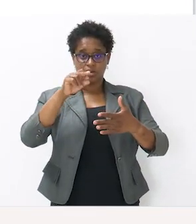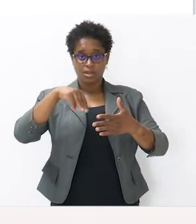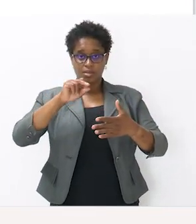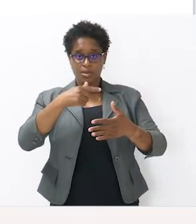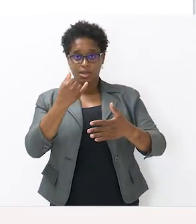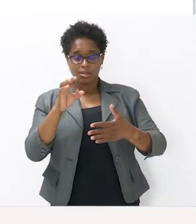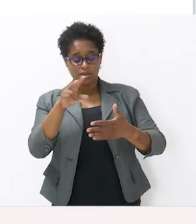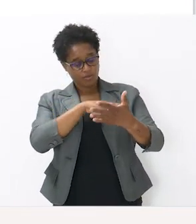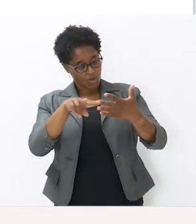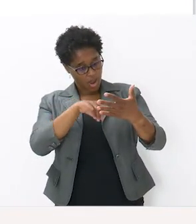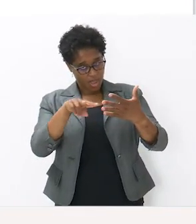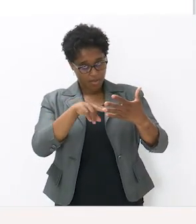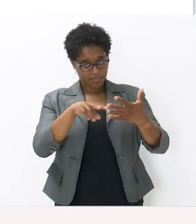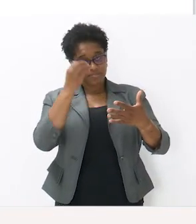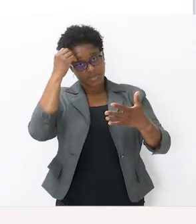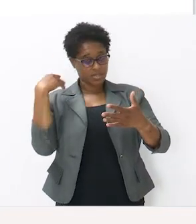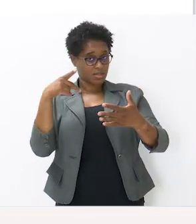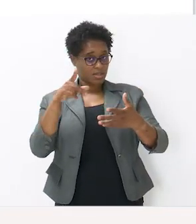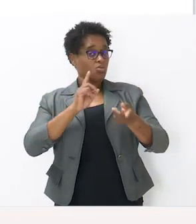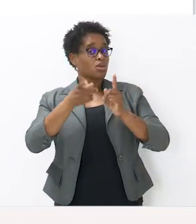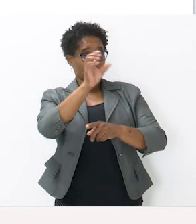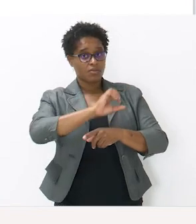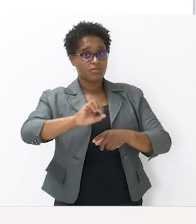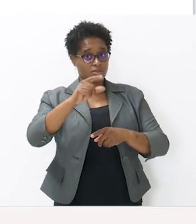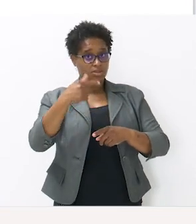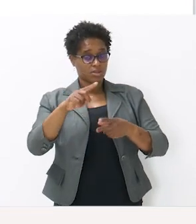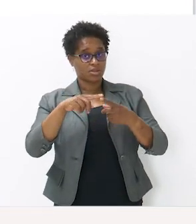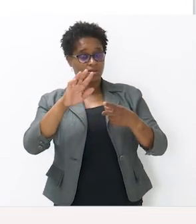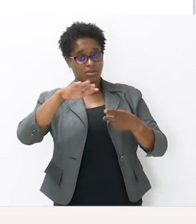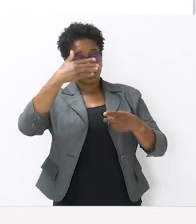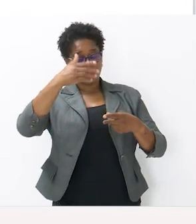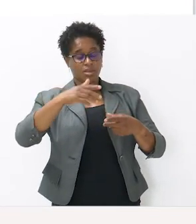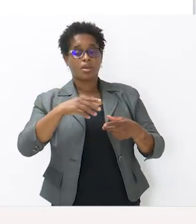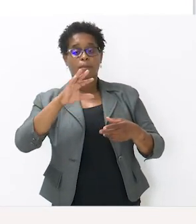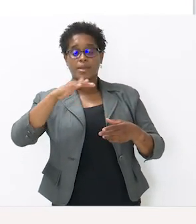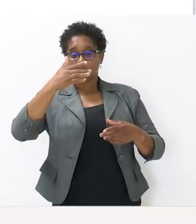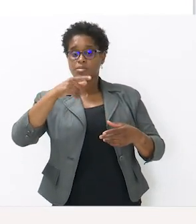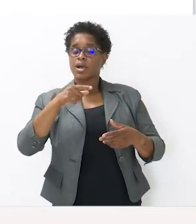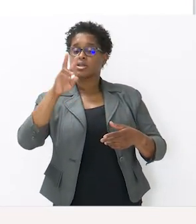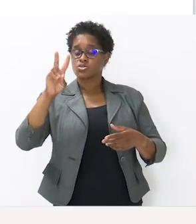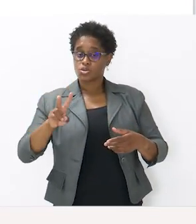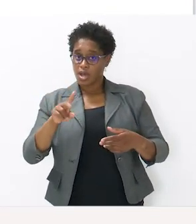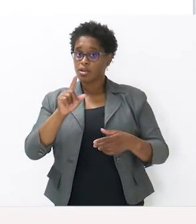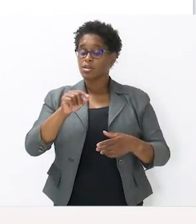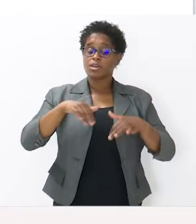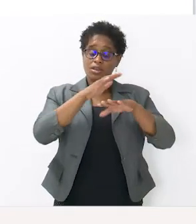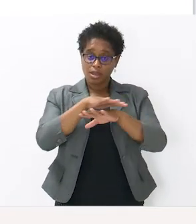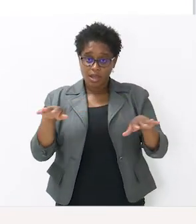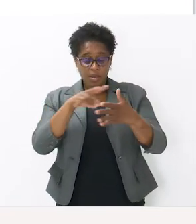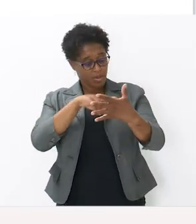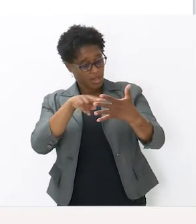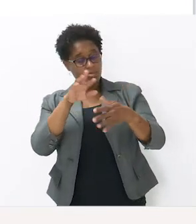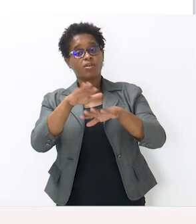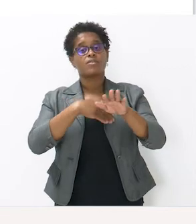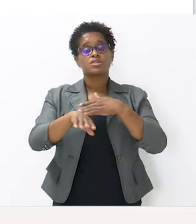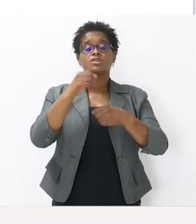vão ler, certo? Não se esqueçam que vocês têm o texto principal e o texto secundário. E depois de ler, vão